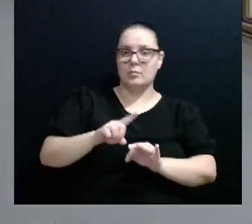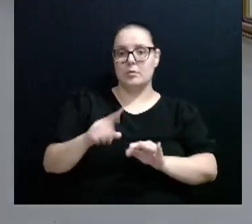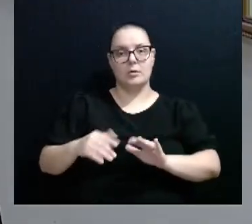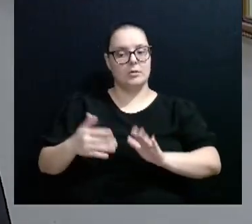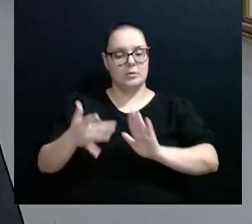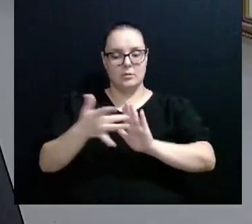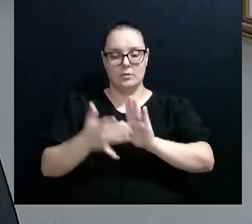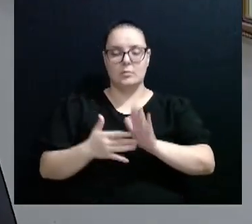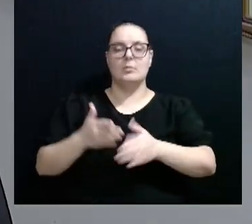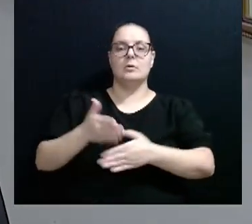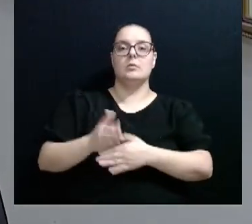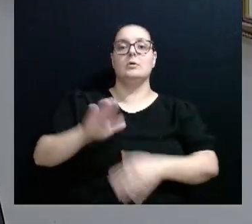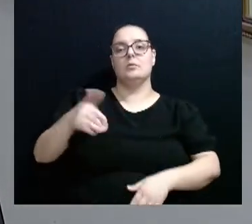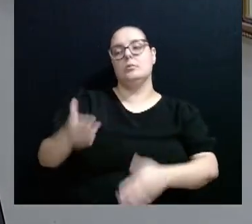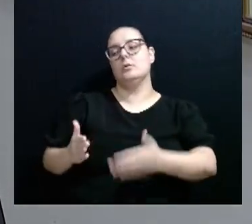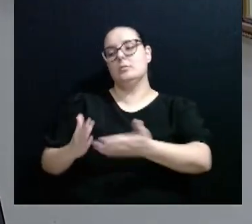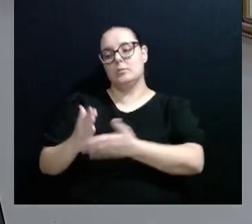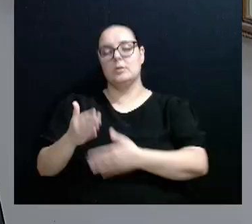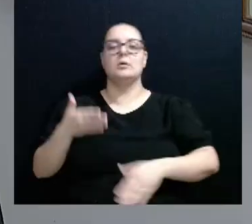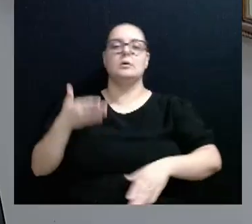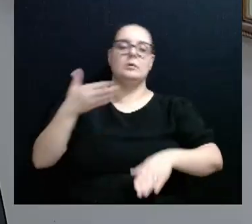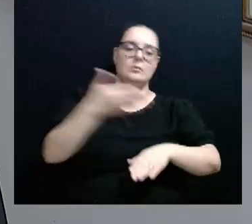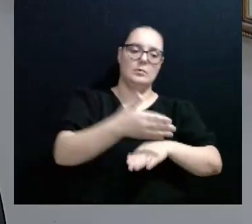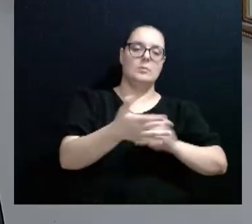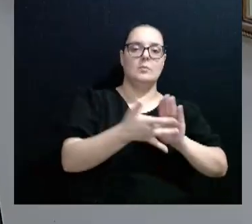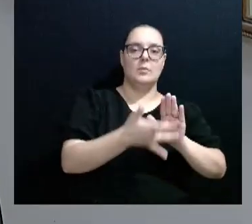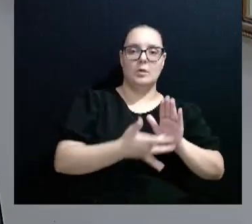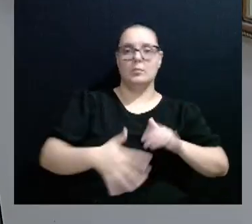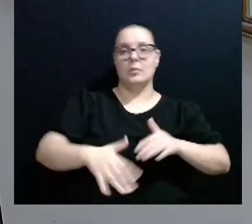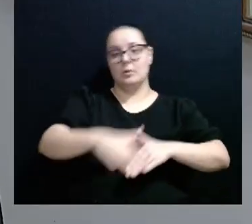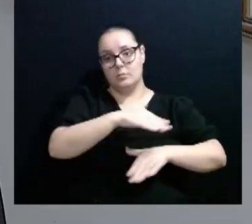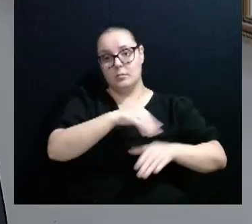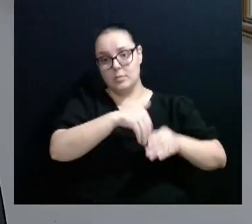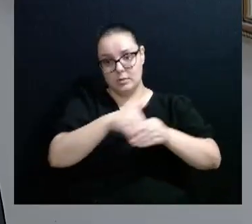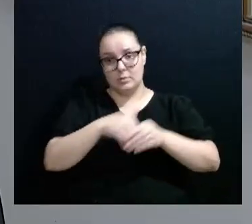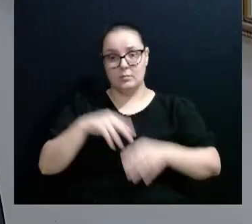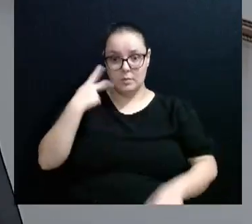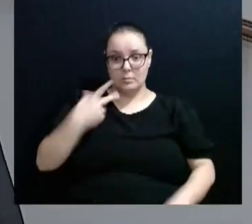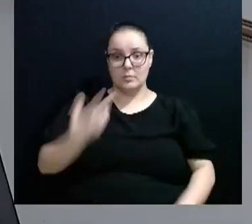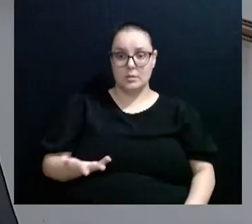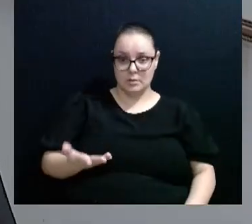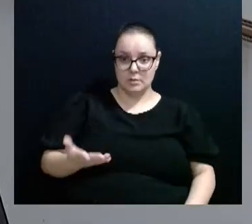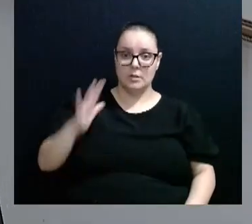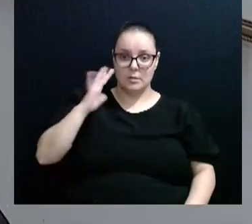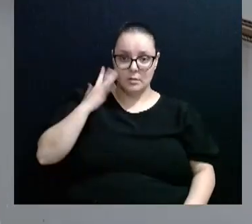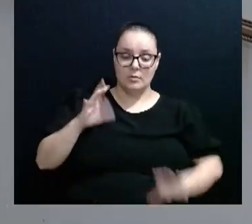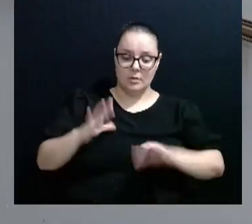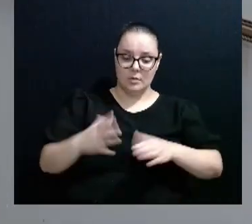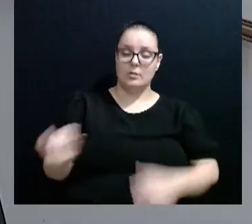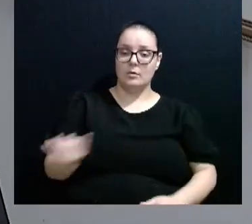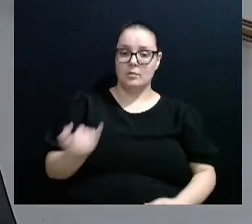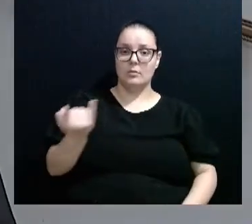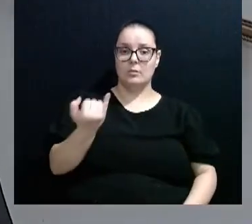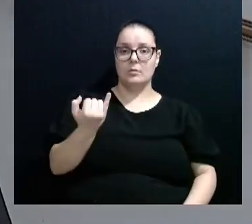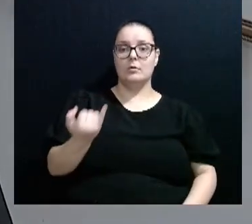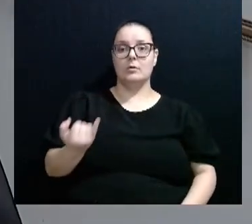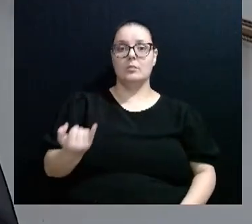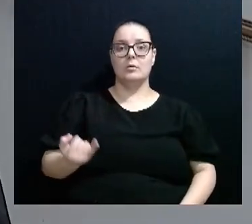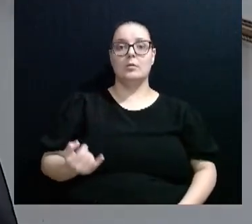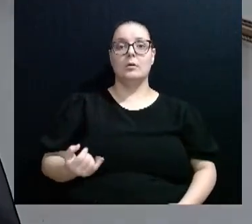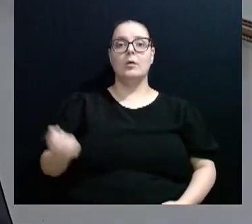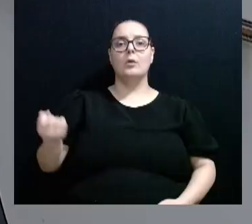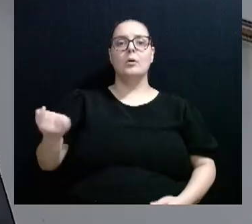ele vai para a pauta para ser votado aqui pelos vereadores. Então, acho uma comissão muito importante. Quando os projetos ficam parados através das